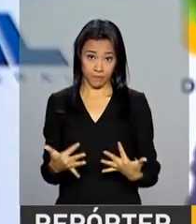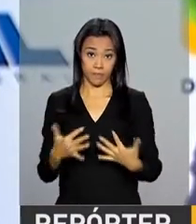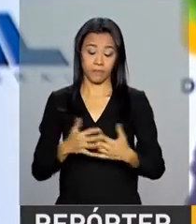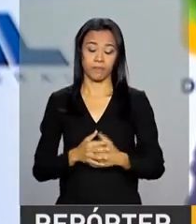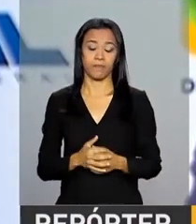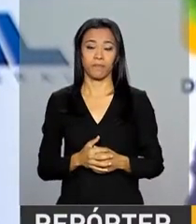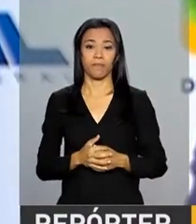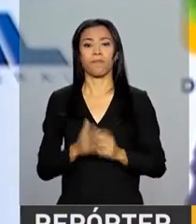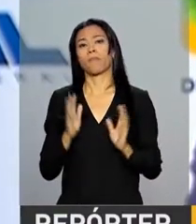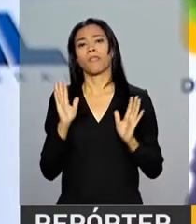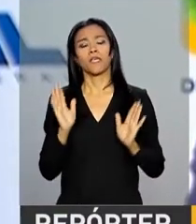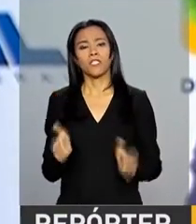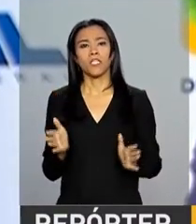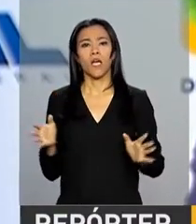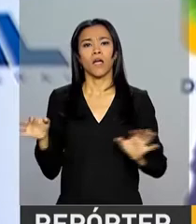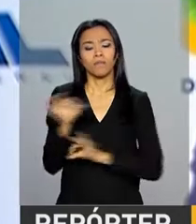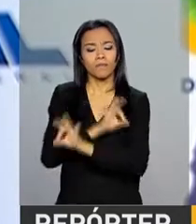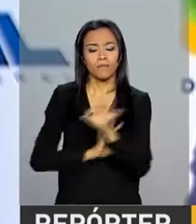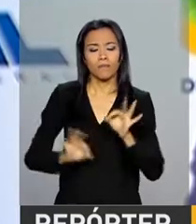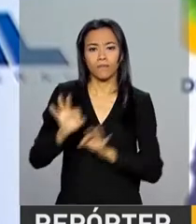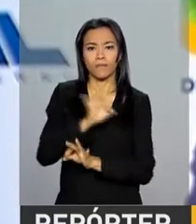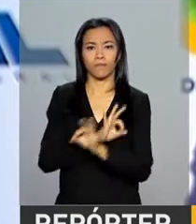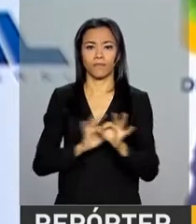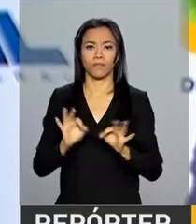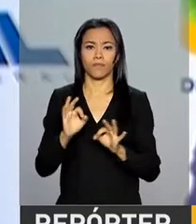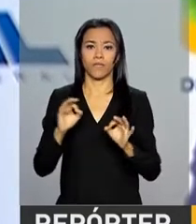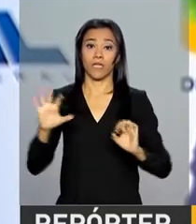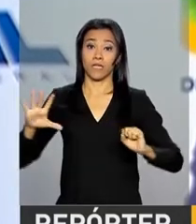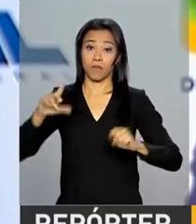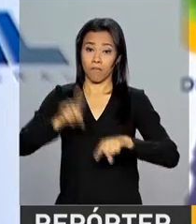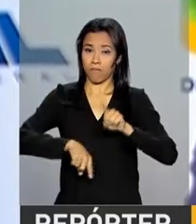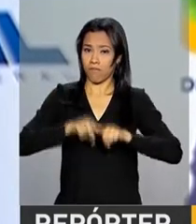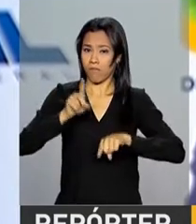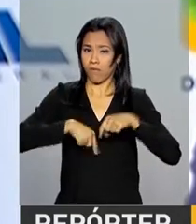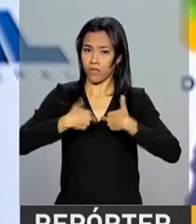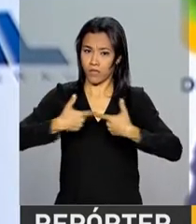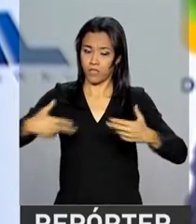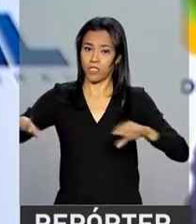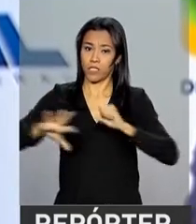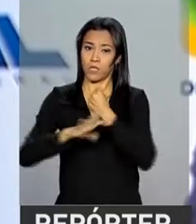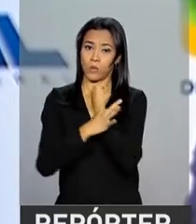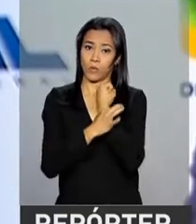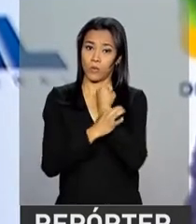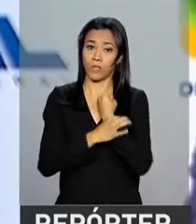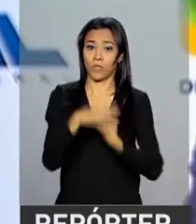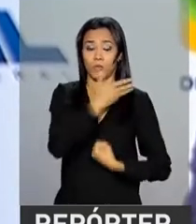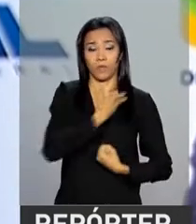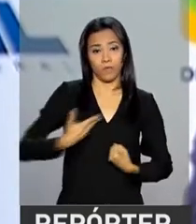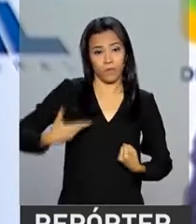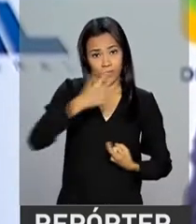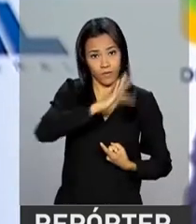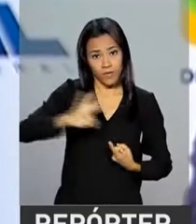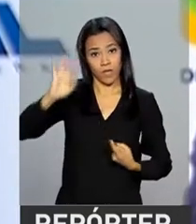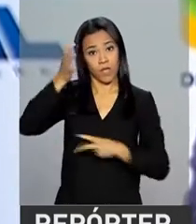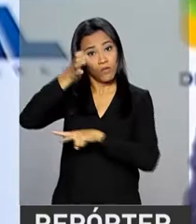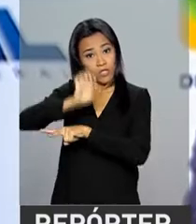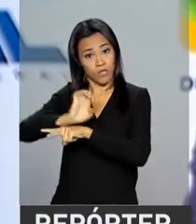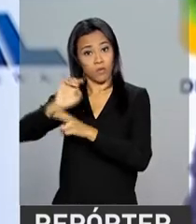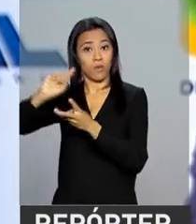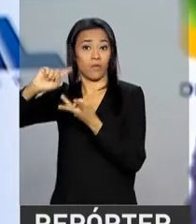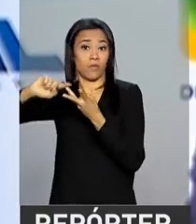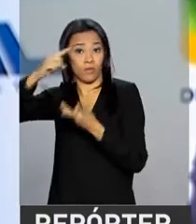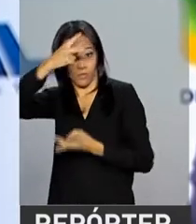o aparato de segurança e informação do governo federal, do governo estadual, do governo